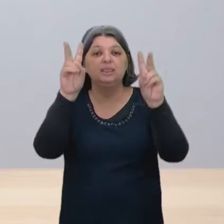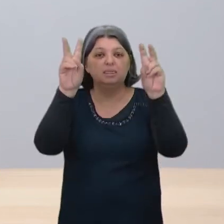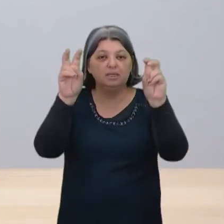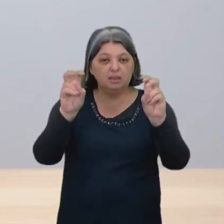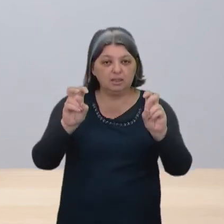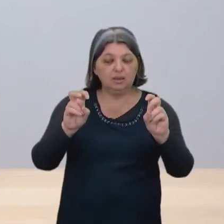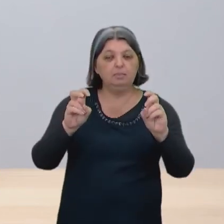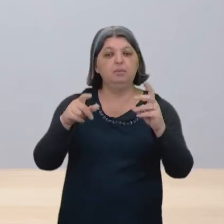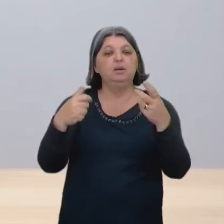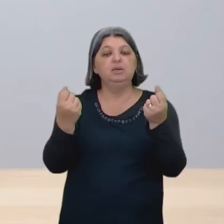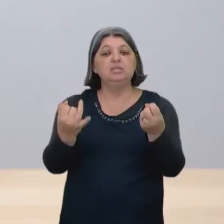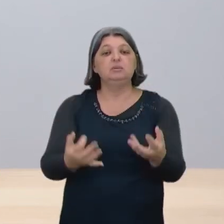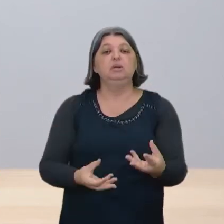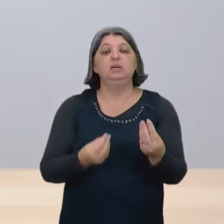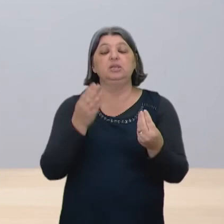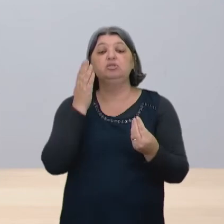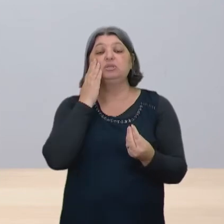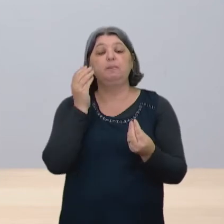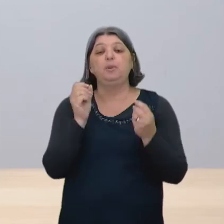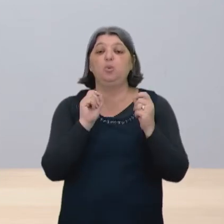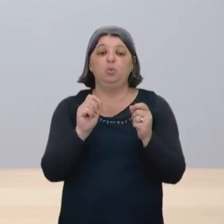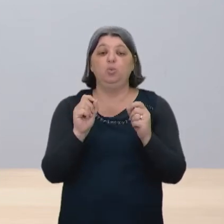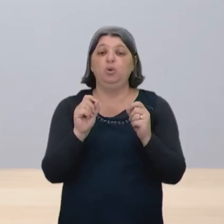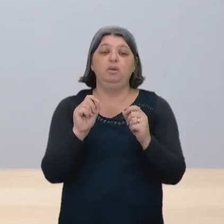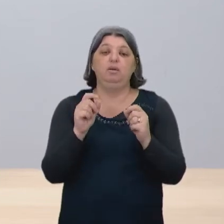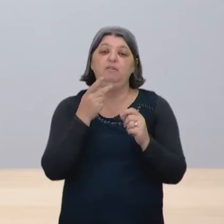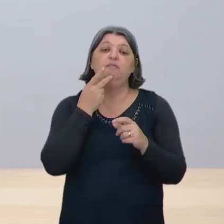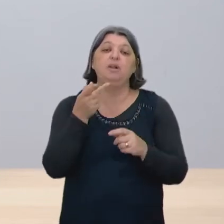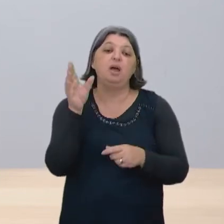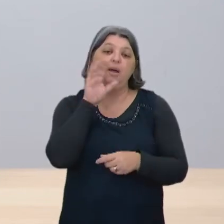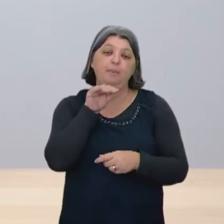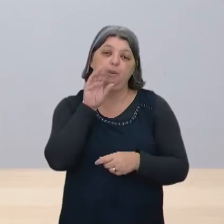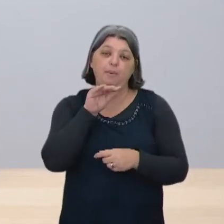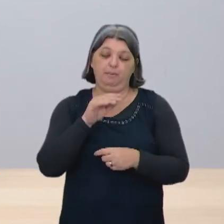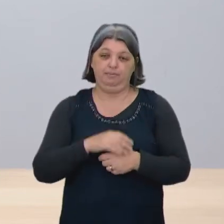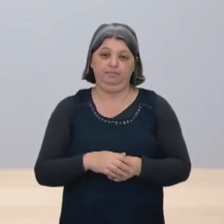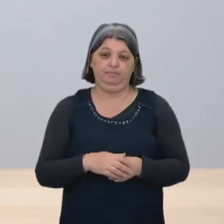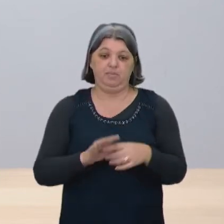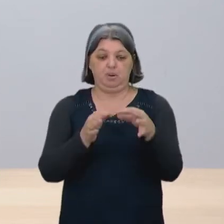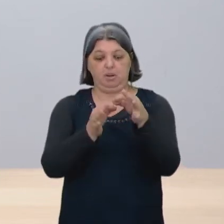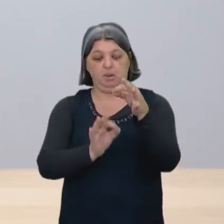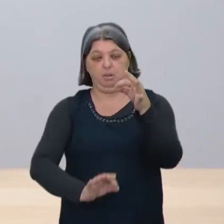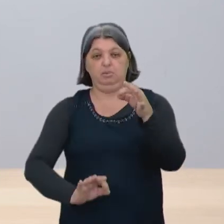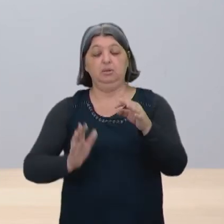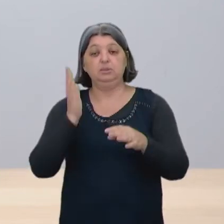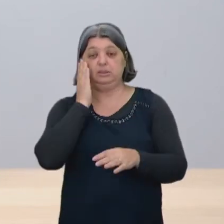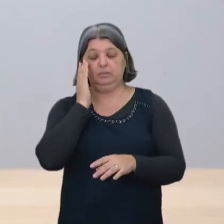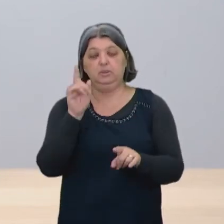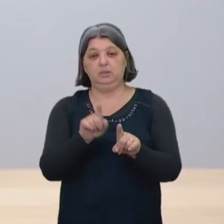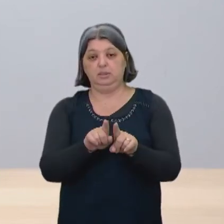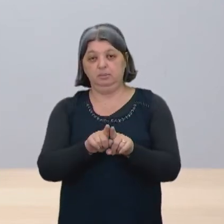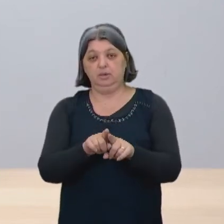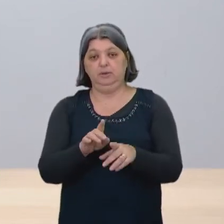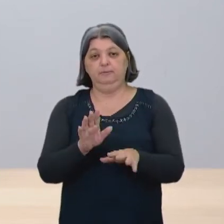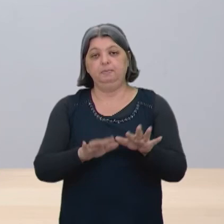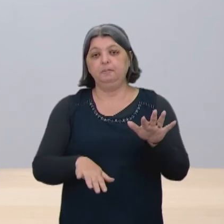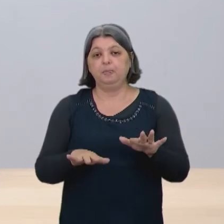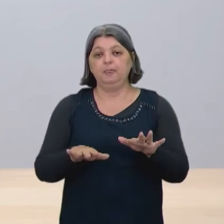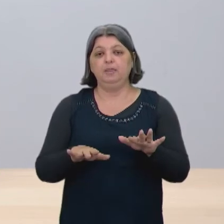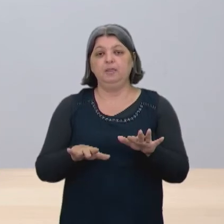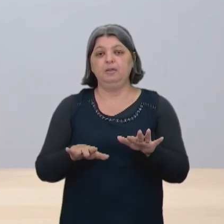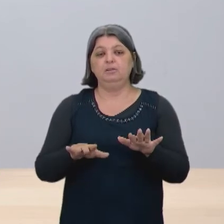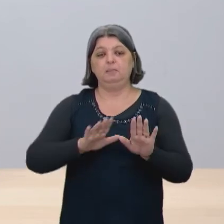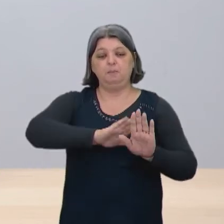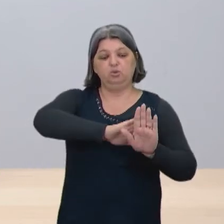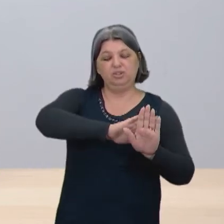né, para deixar todo mundo já sabendo do que vai se falar. E E é bom ter também, assim, geralmente um fundo musical,